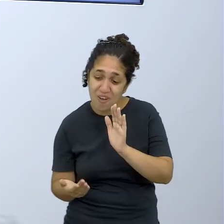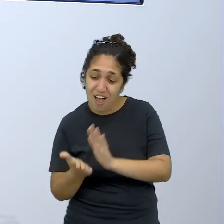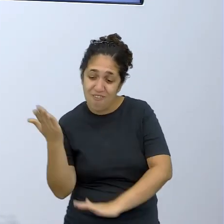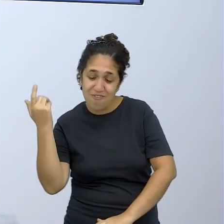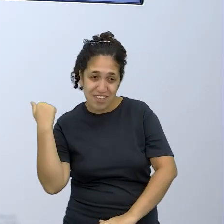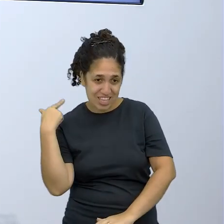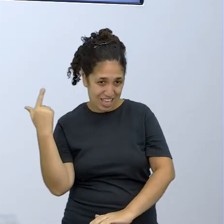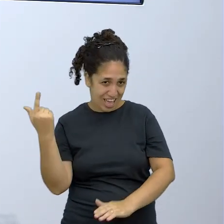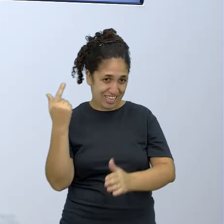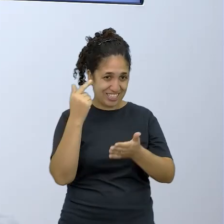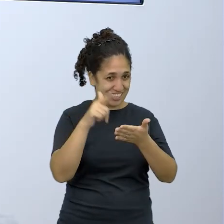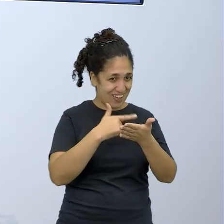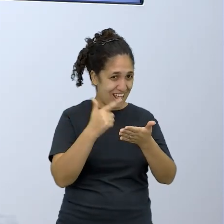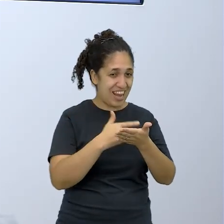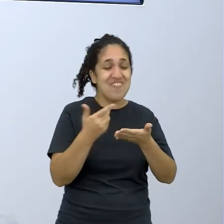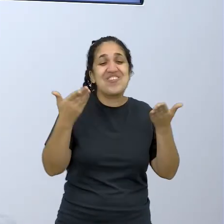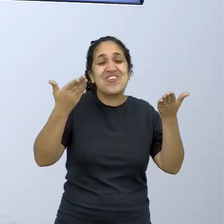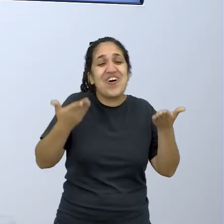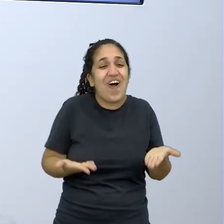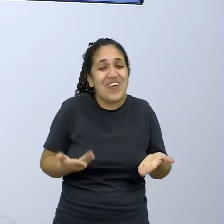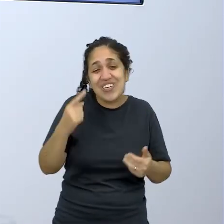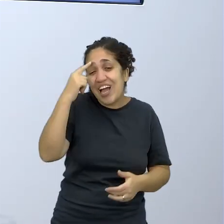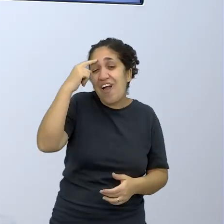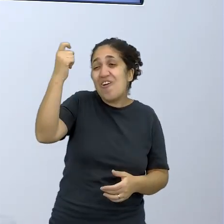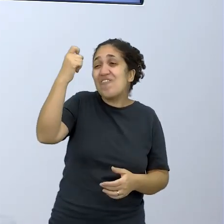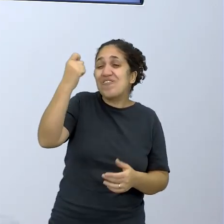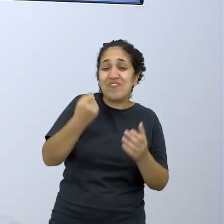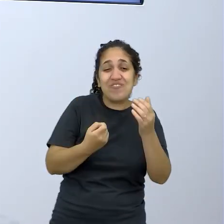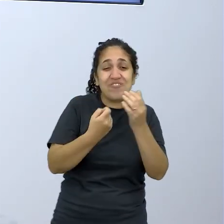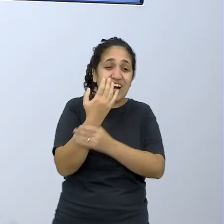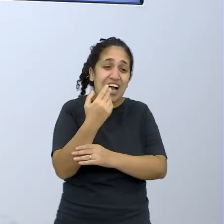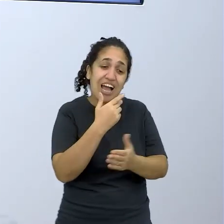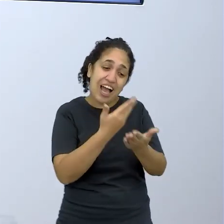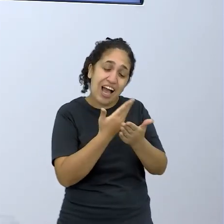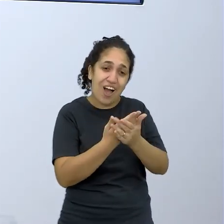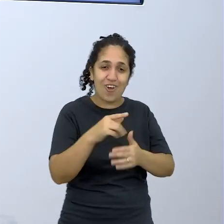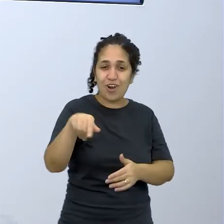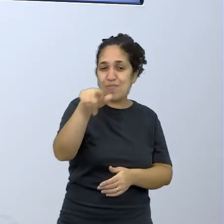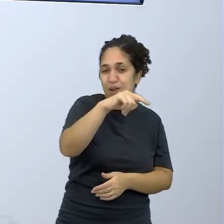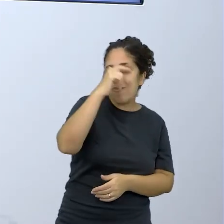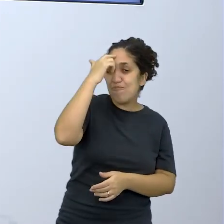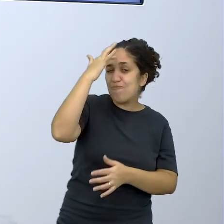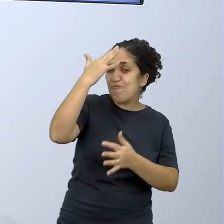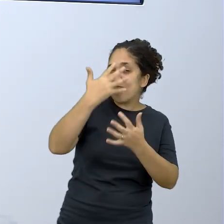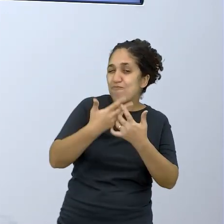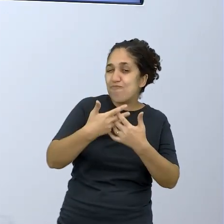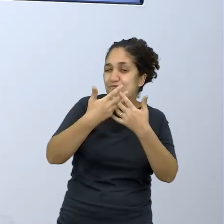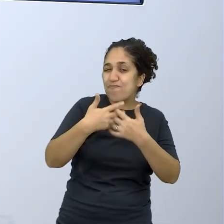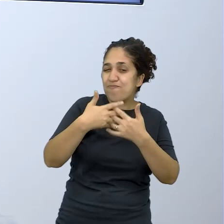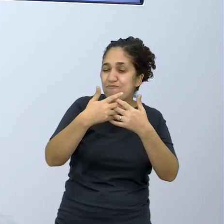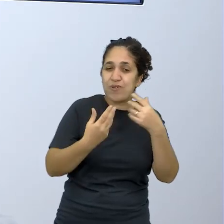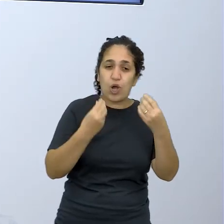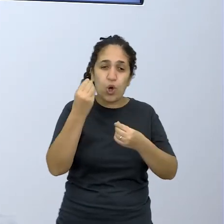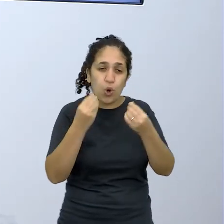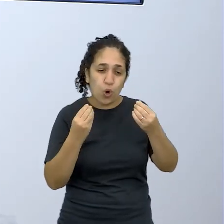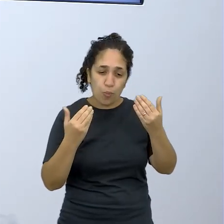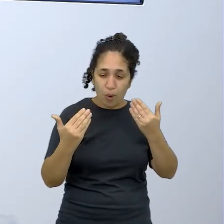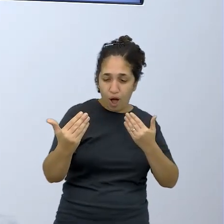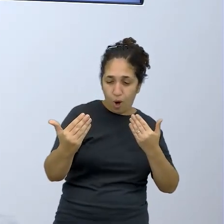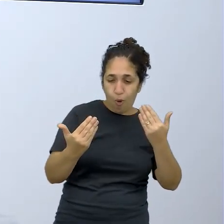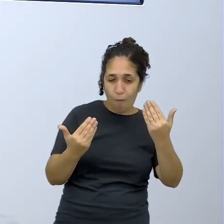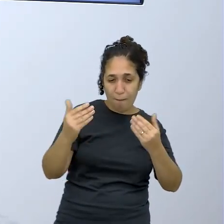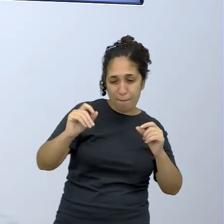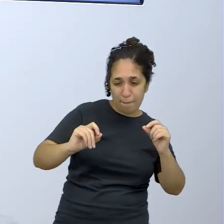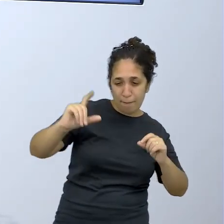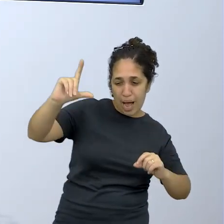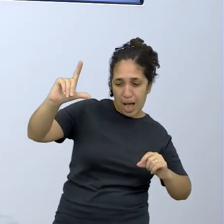inventei aqui uma aula para nos trazer várias reflexões a respeito das escalas da natureza que não é tão